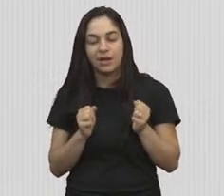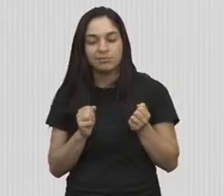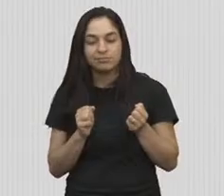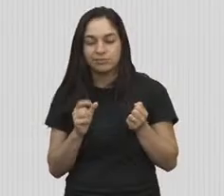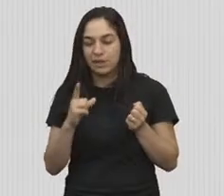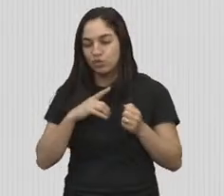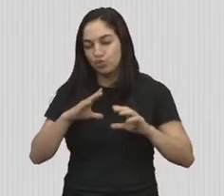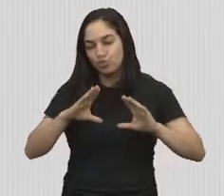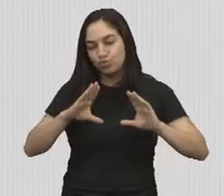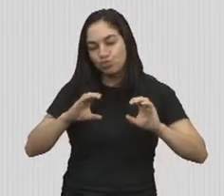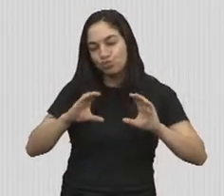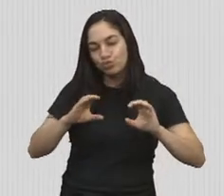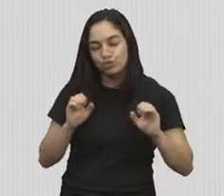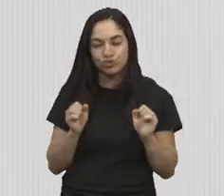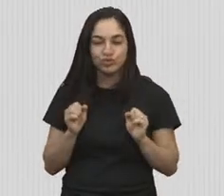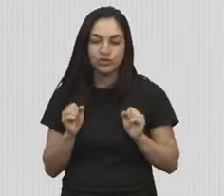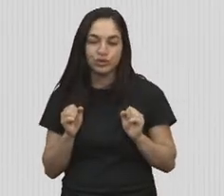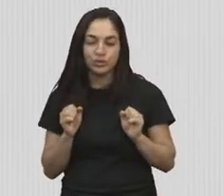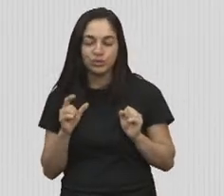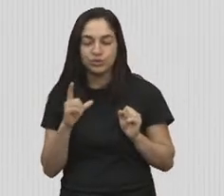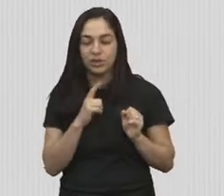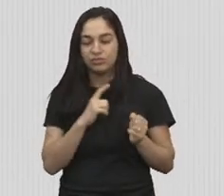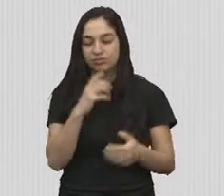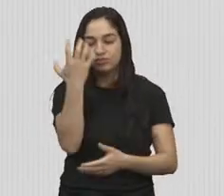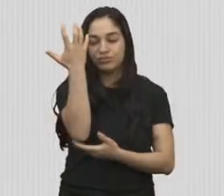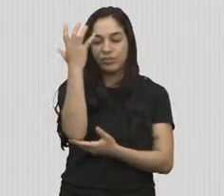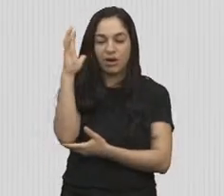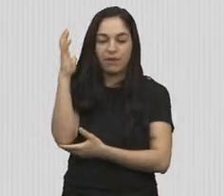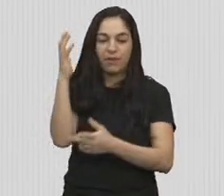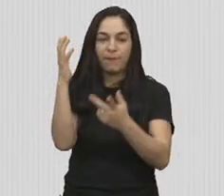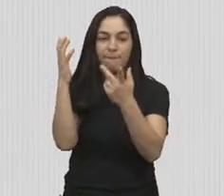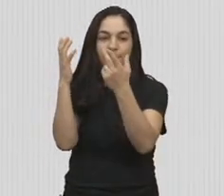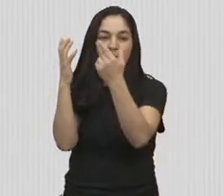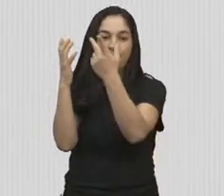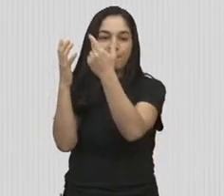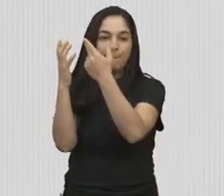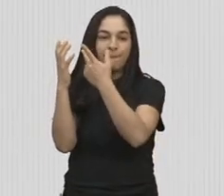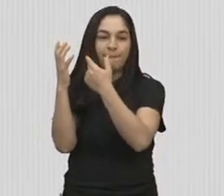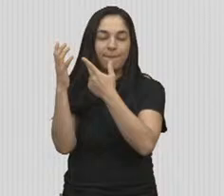colchões, resíduos de podas de árvores, resíduos de,